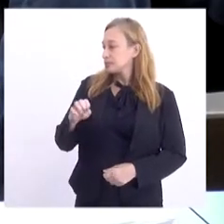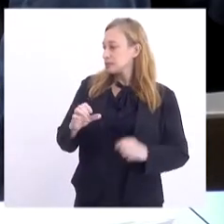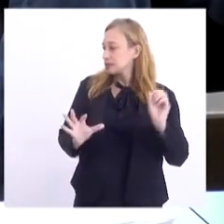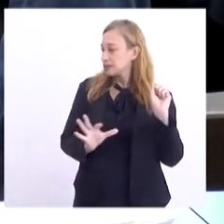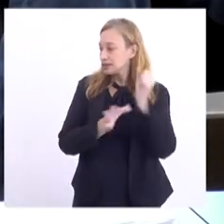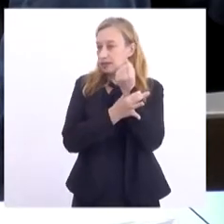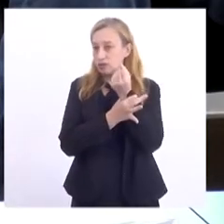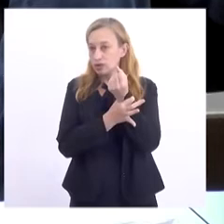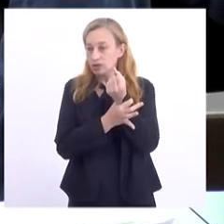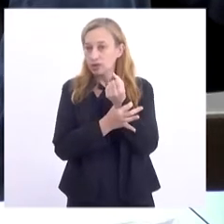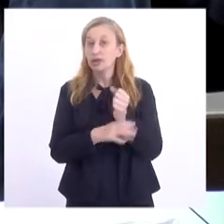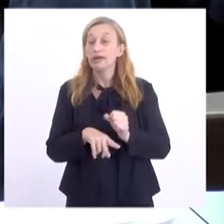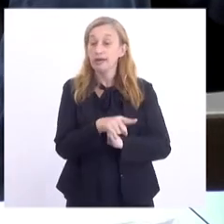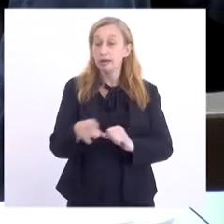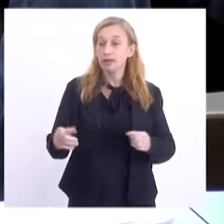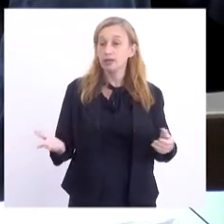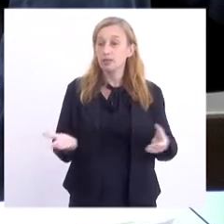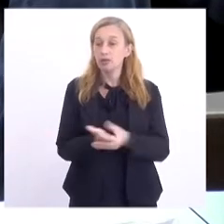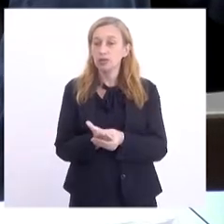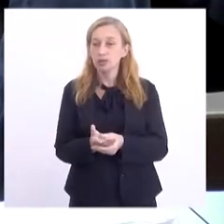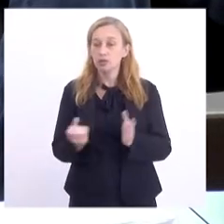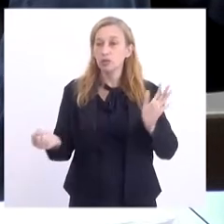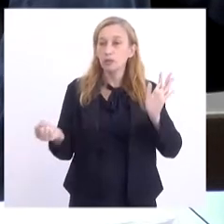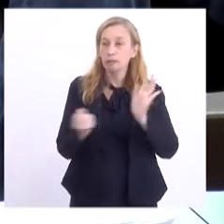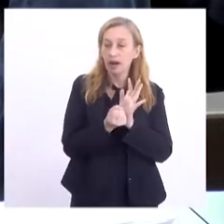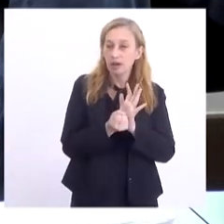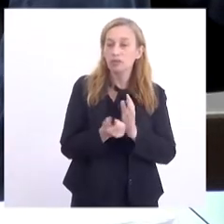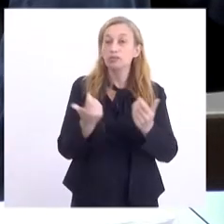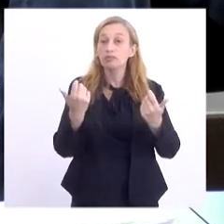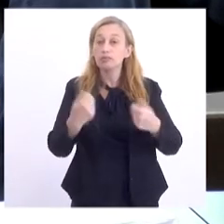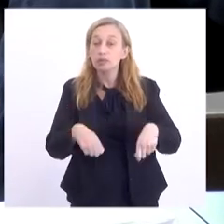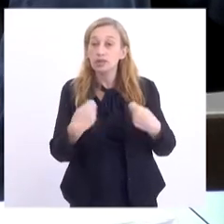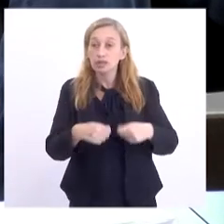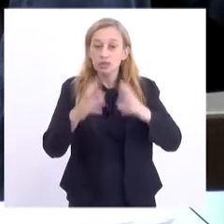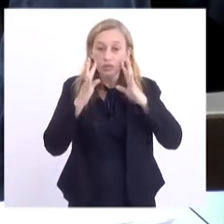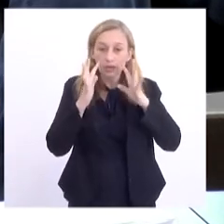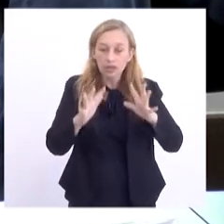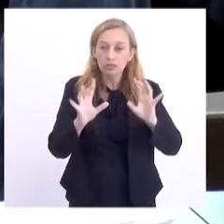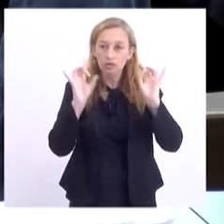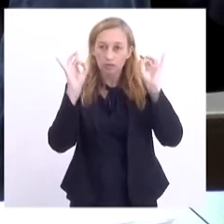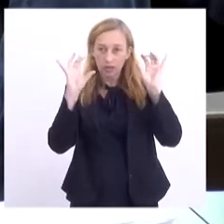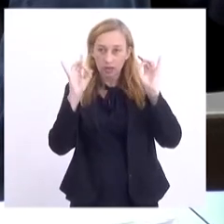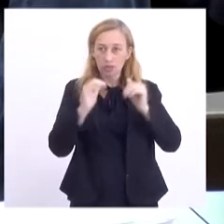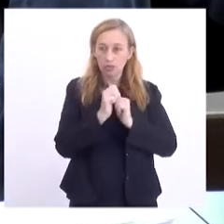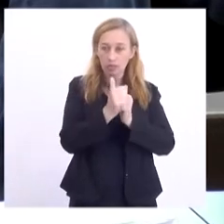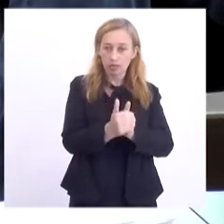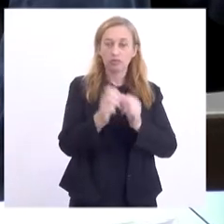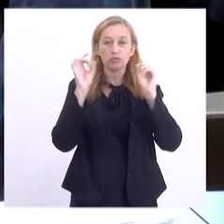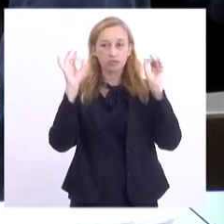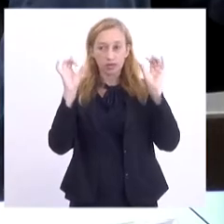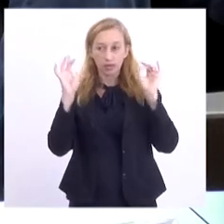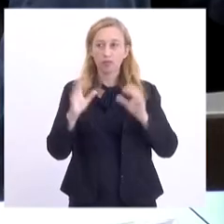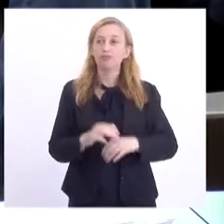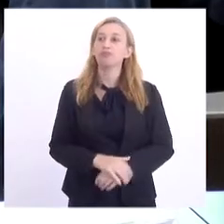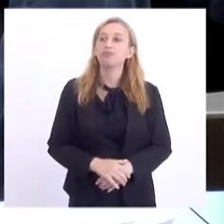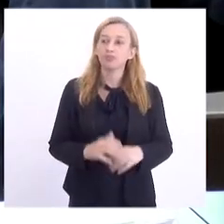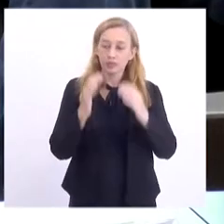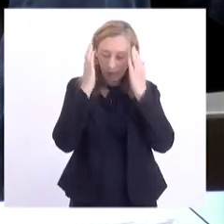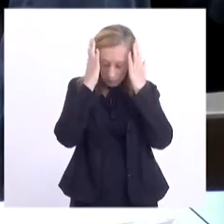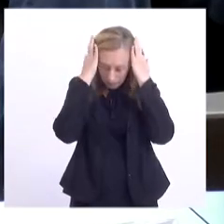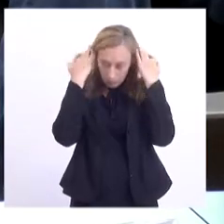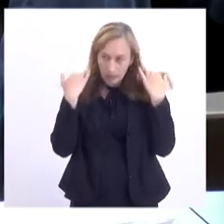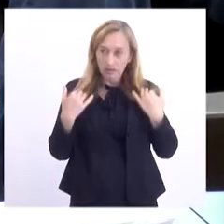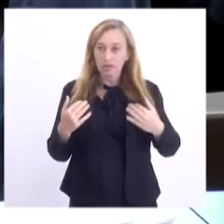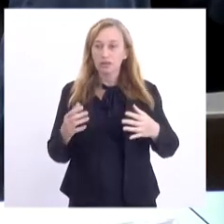segurança ou seja esses processos do pacto eles necessitam de uma atenção especial de um acompanhamento especial eles estão